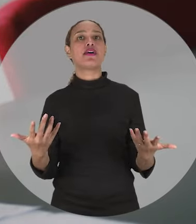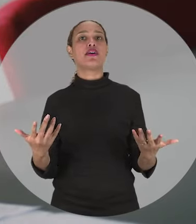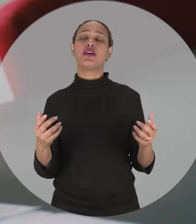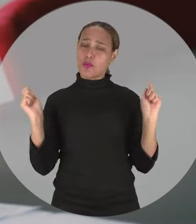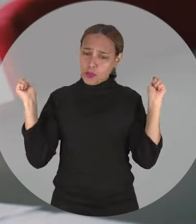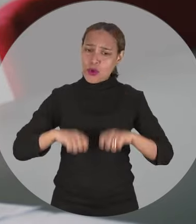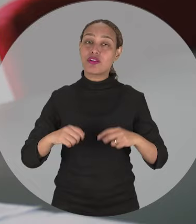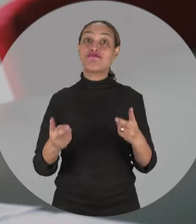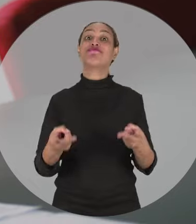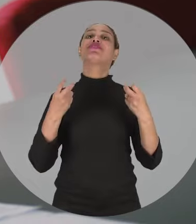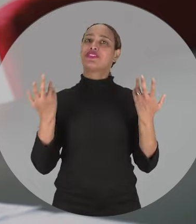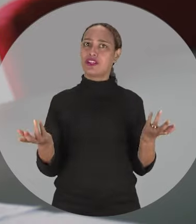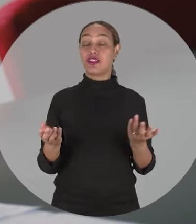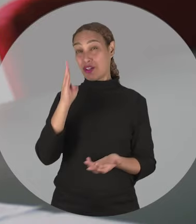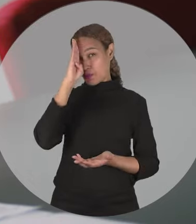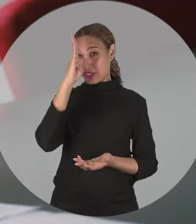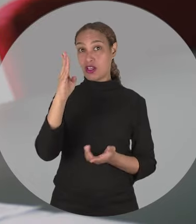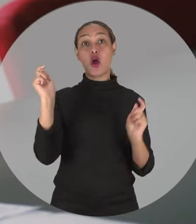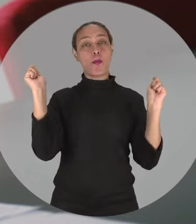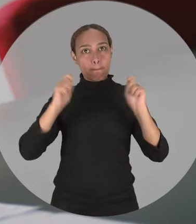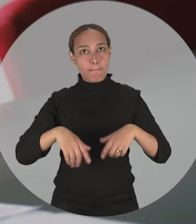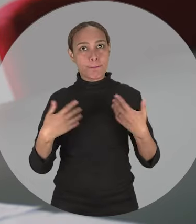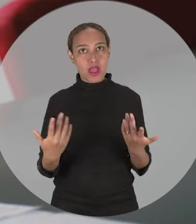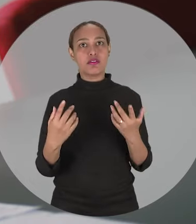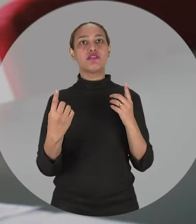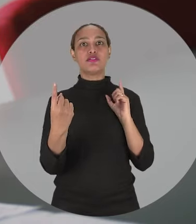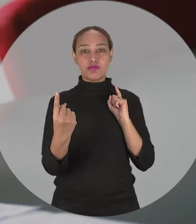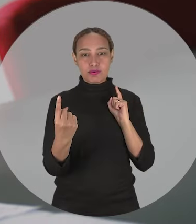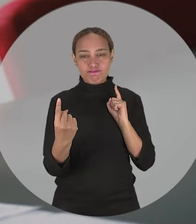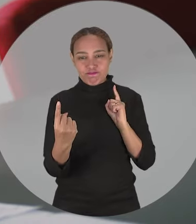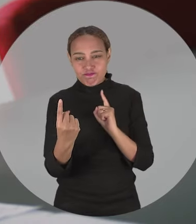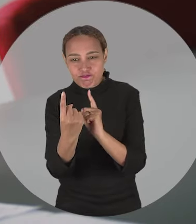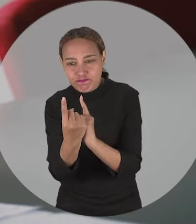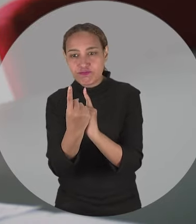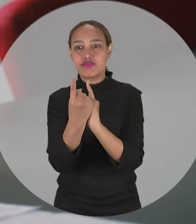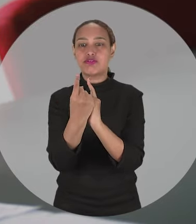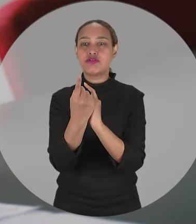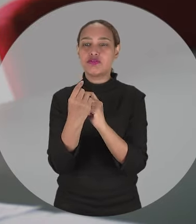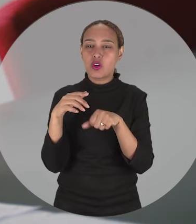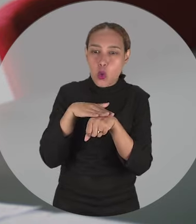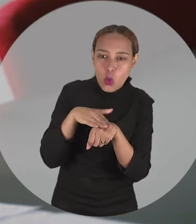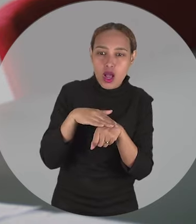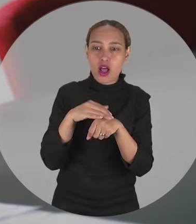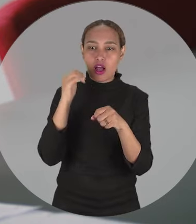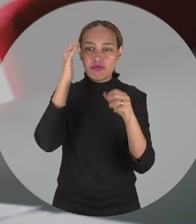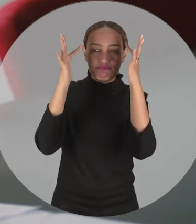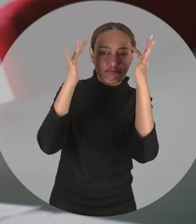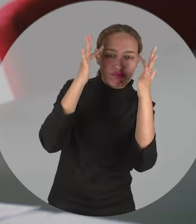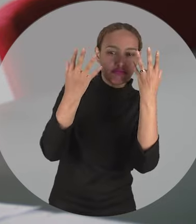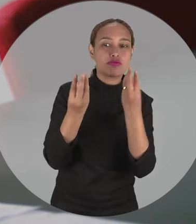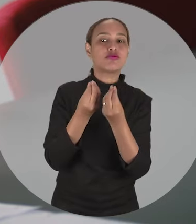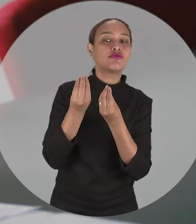perceber e, principalmente, é possível se aproximar do pensamento das pessoas, né?